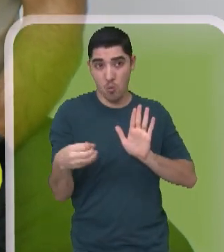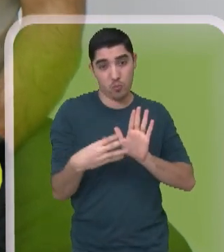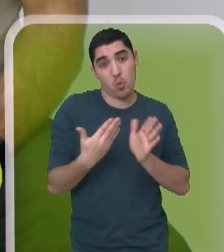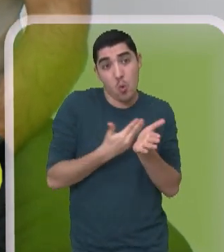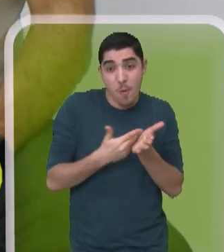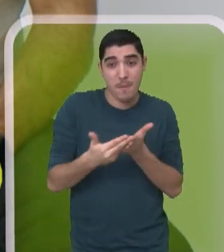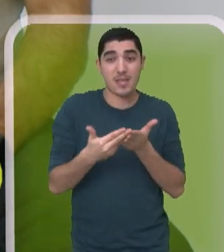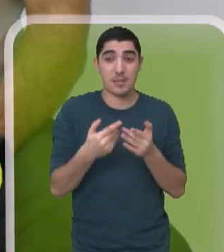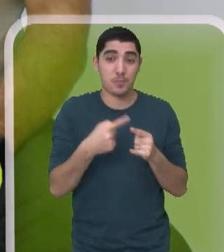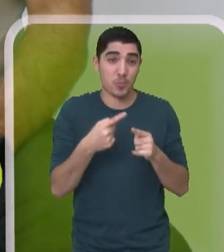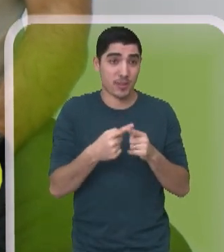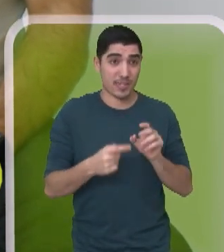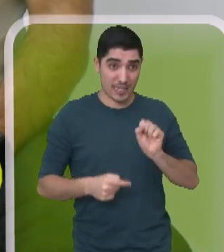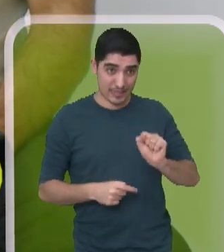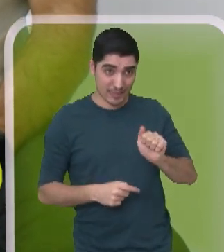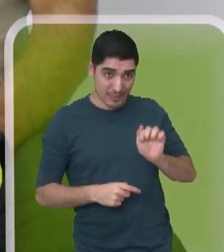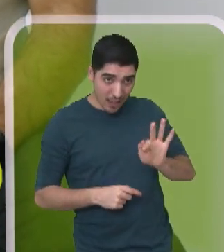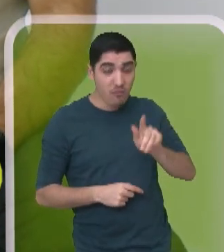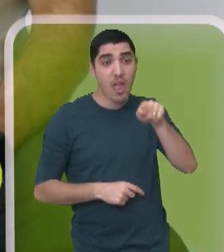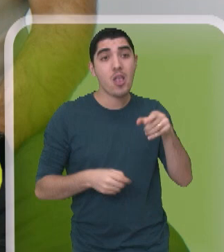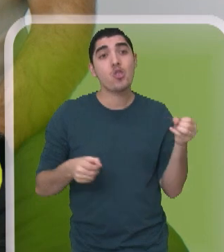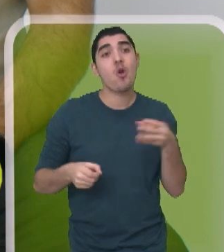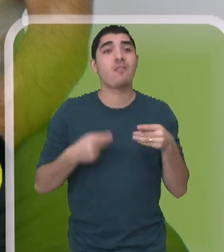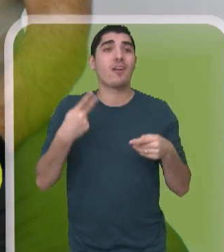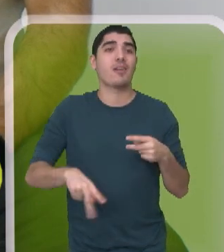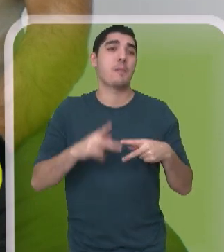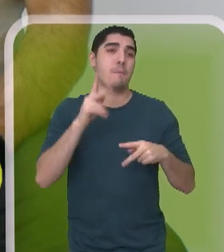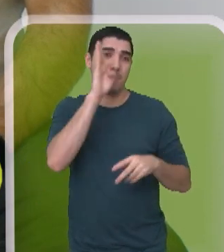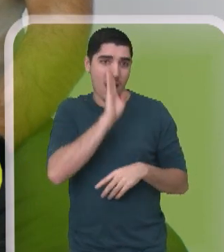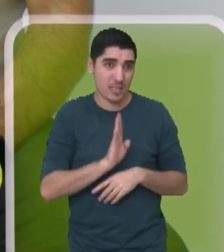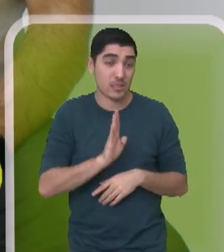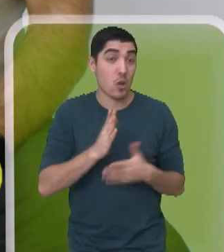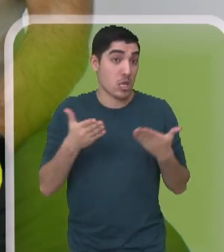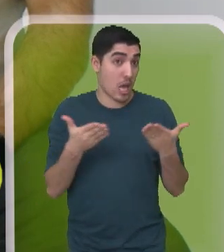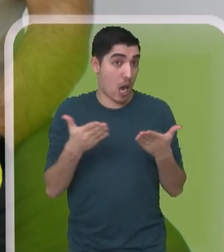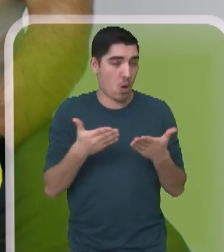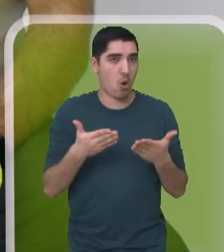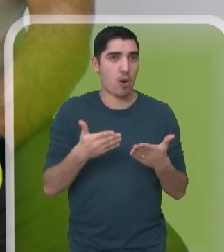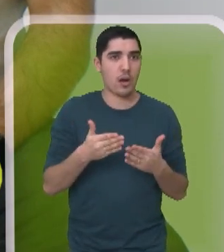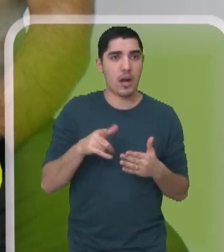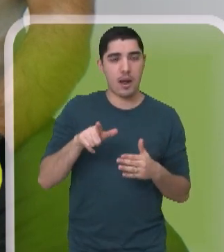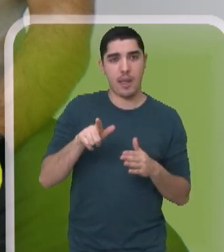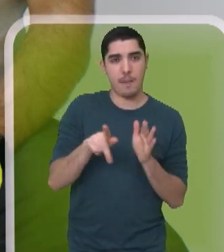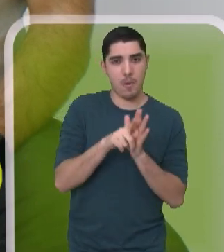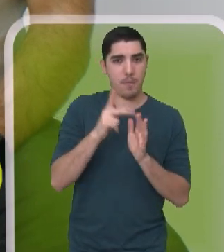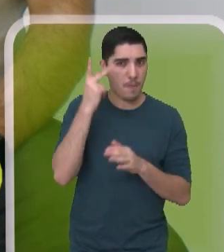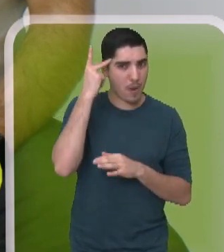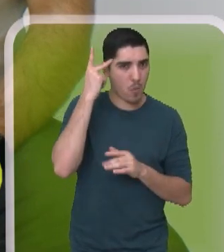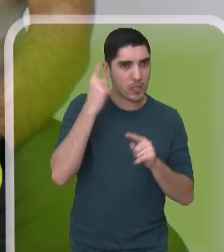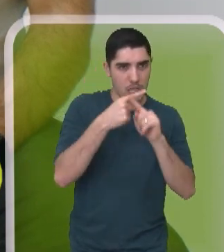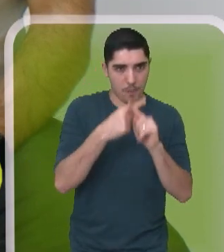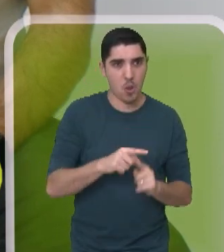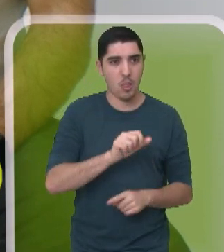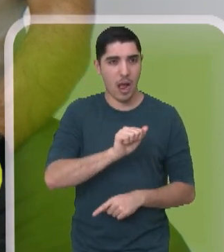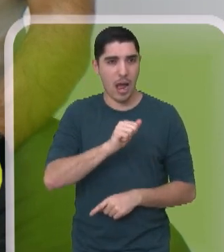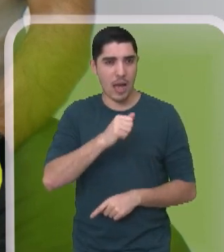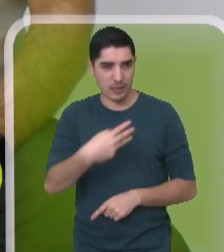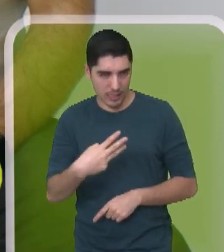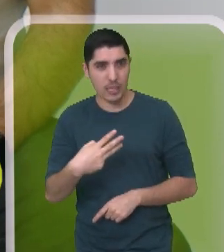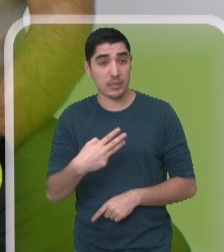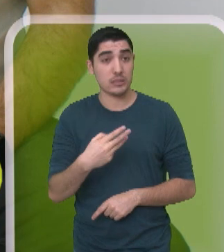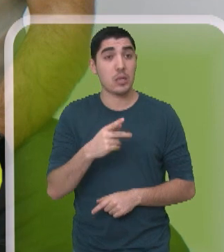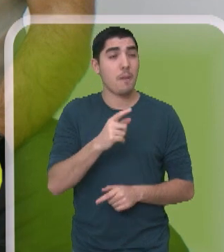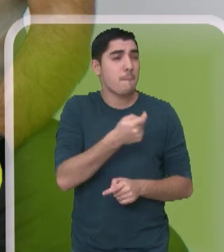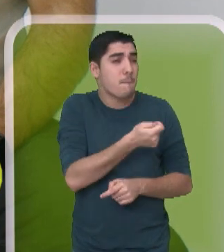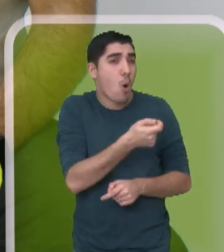iniciando, que a SAF é uma coisa nova no Brasil e para a Série A2, acho que, ou A3, poucos times têm, ou acho que só o São José tem. Como é